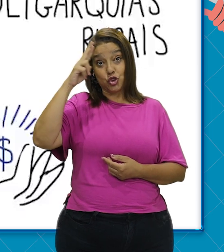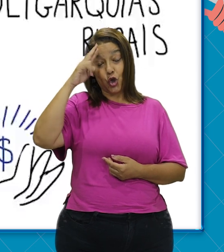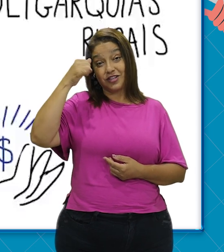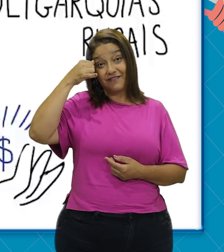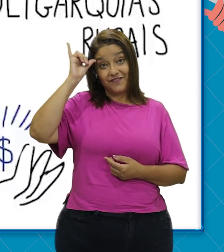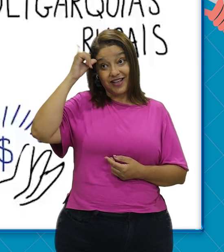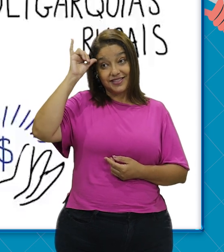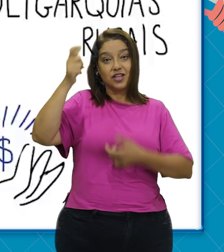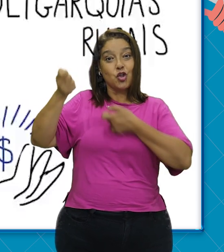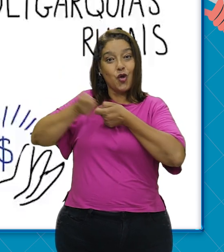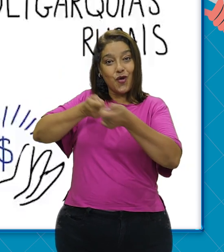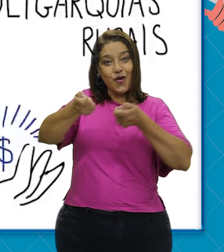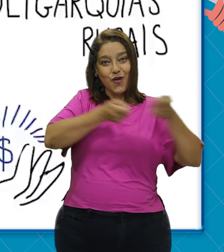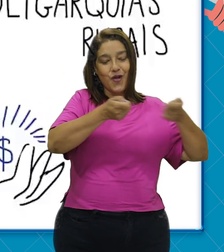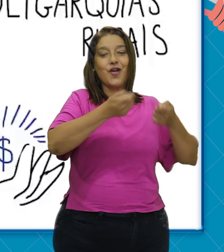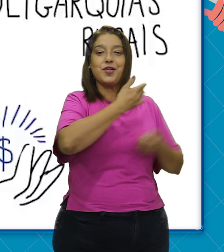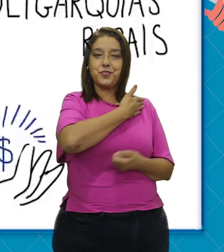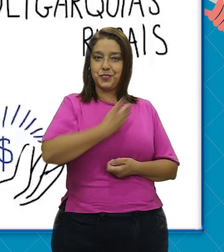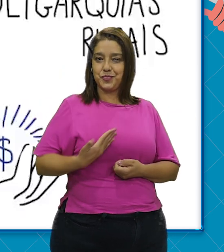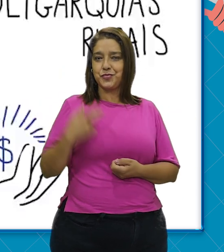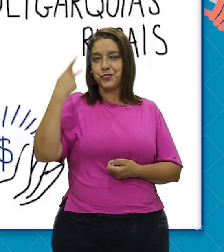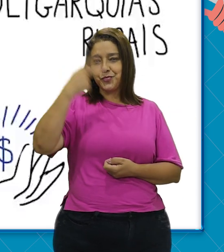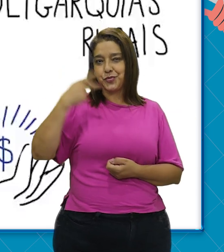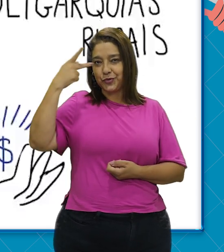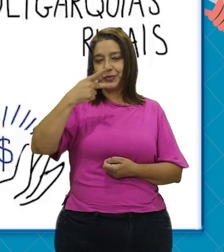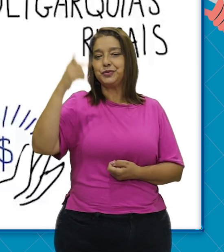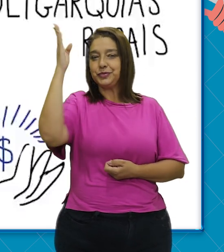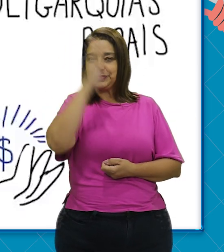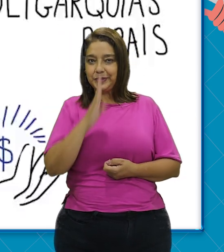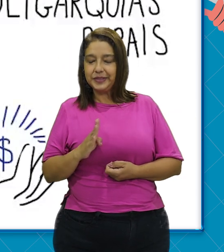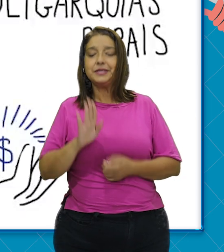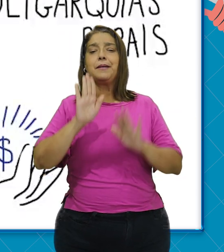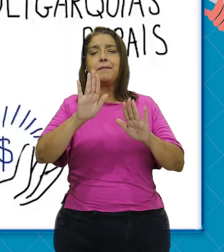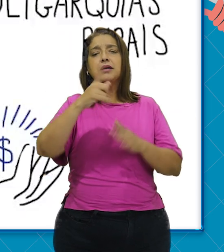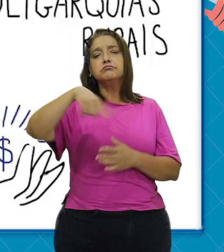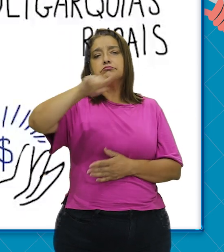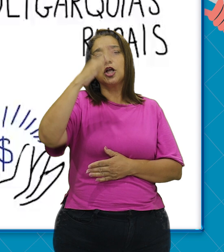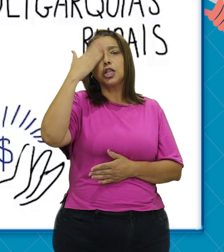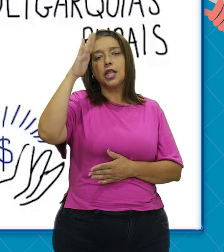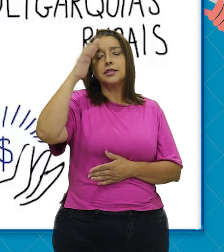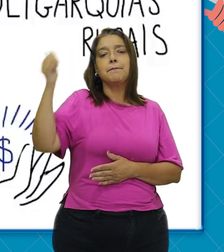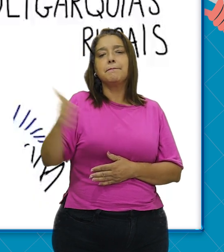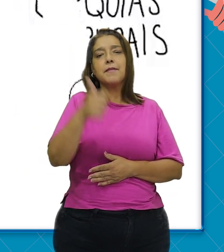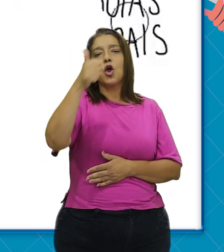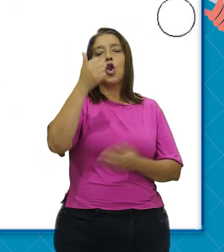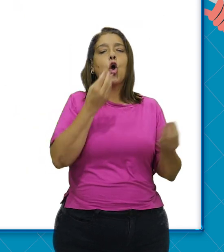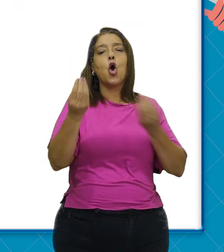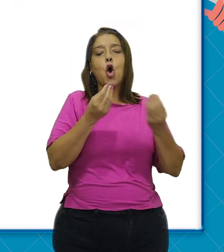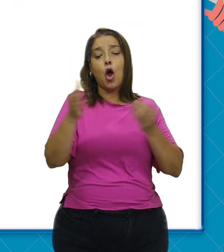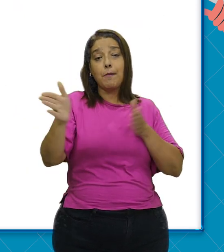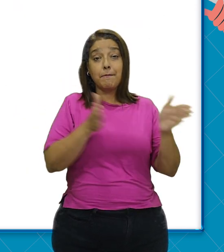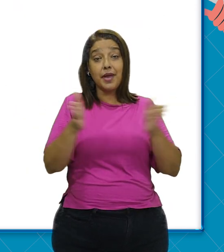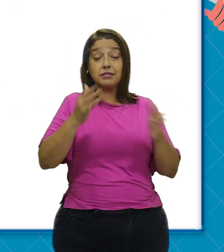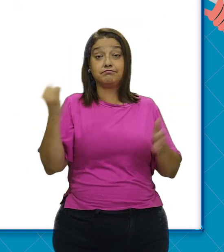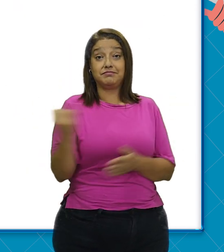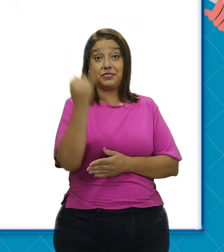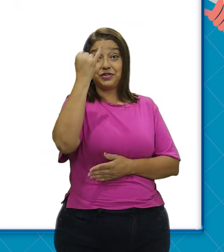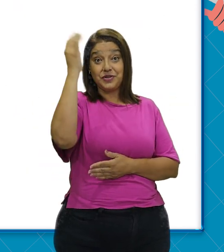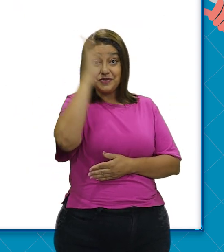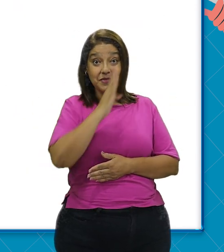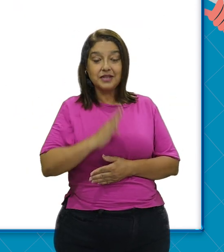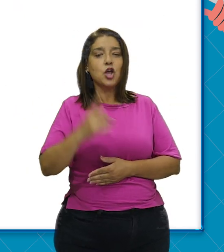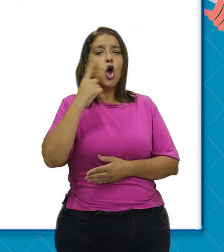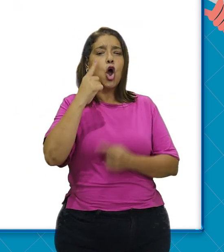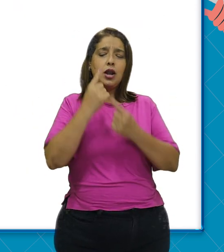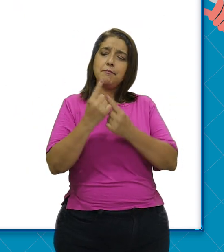política no país. Mas, para entendermos melhor esse período tão importante da história do Brasil, precisamos voltar lá para a